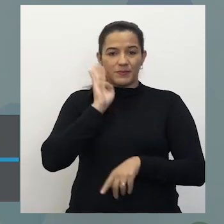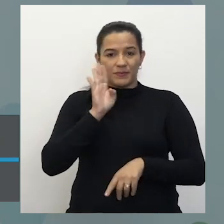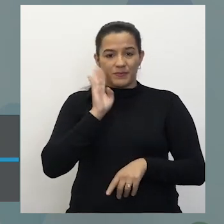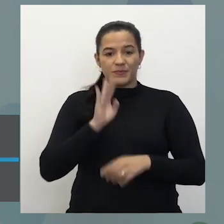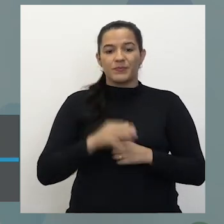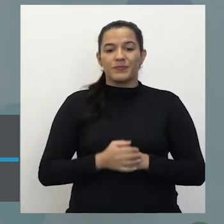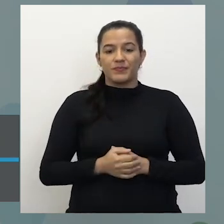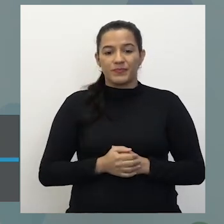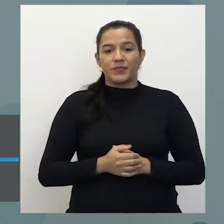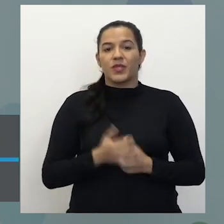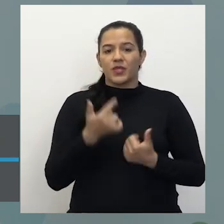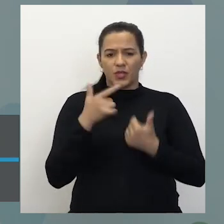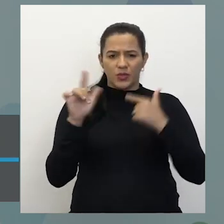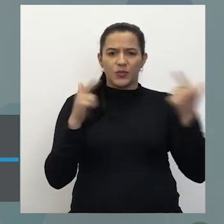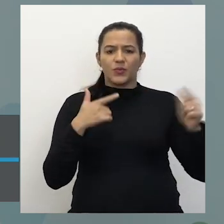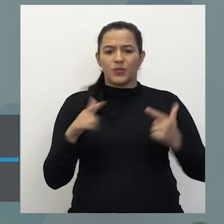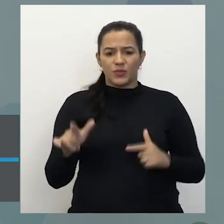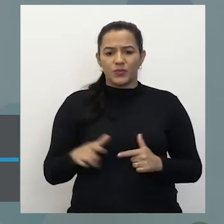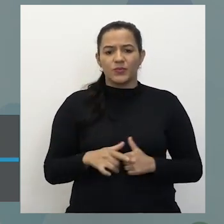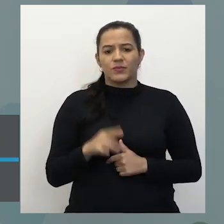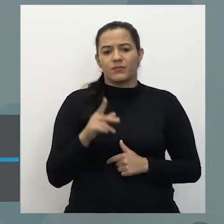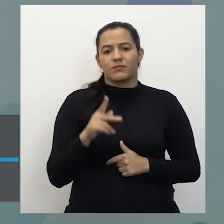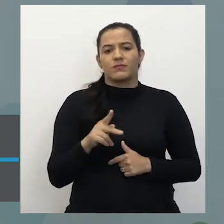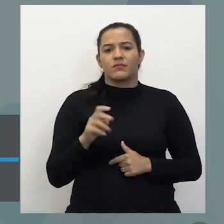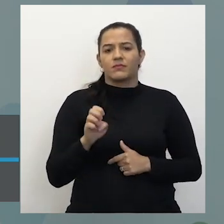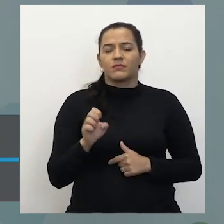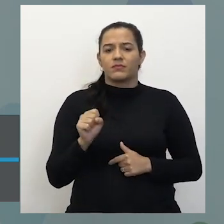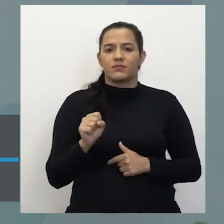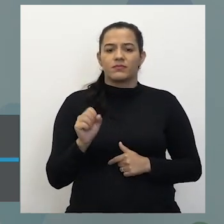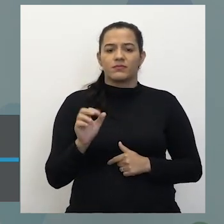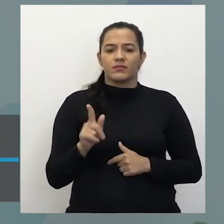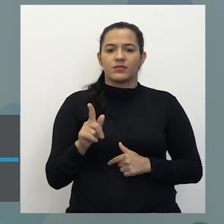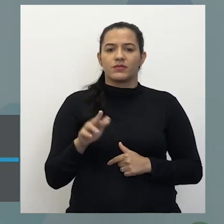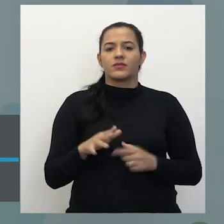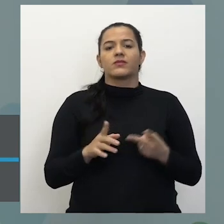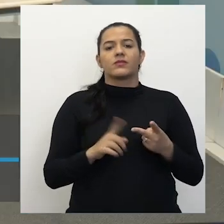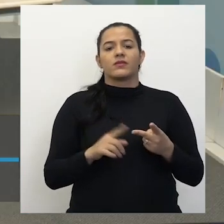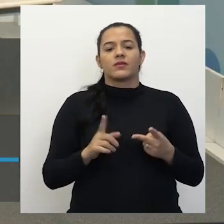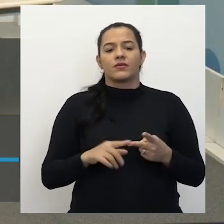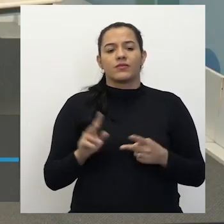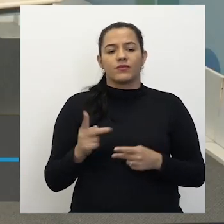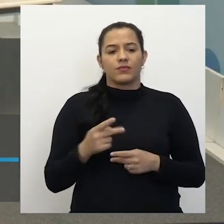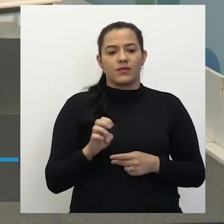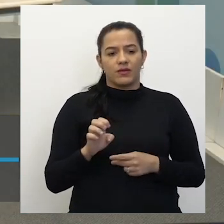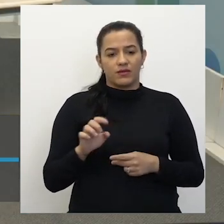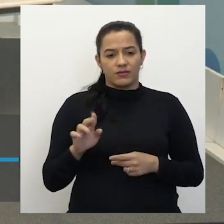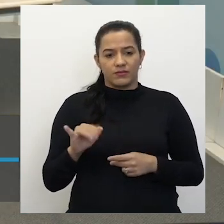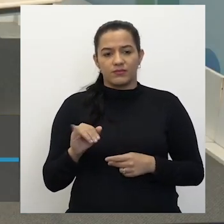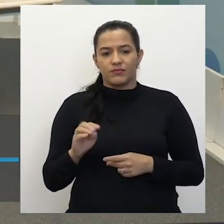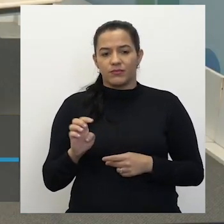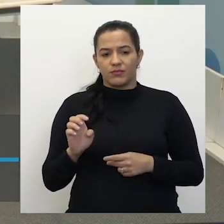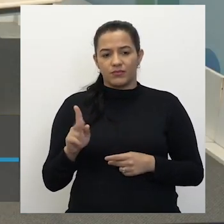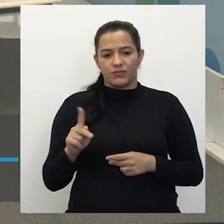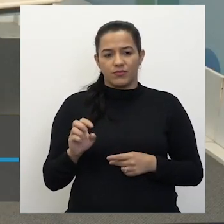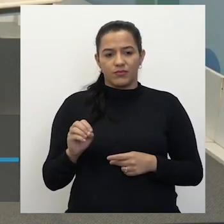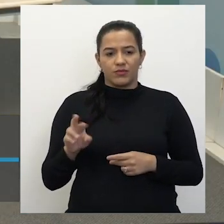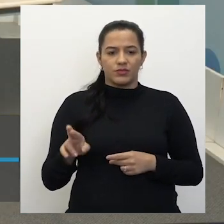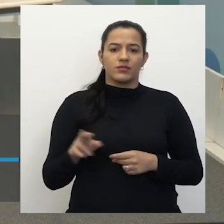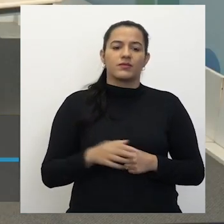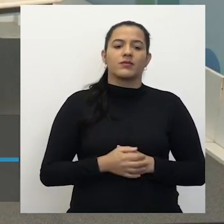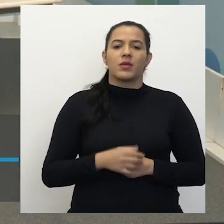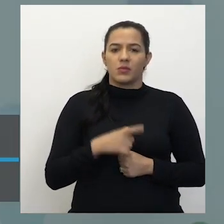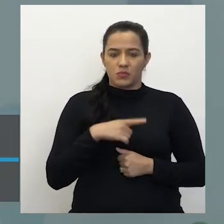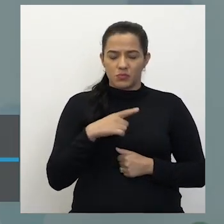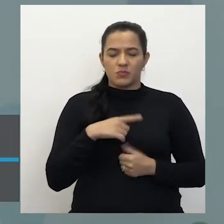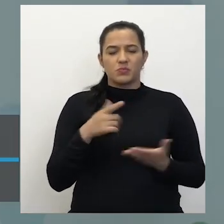podemos partir para outros, né? Percy Jackson, Harry Potter. Ixi, o que mais deu aqui os foi alunos Harry estão participando Potter. Harry Potter, Nossa, né? como amo Harry Potter.